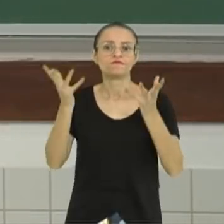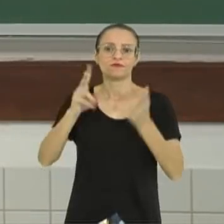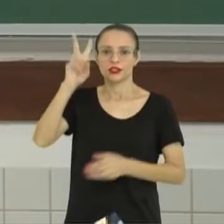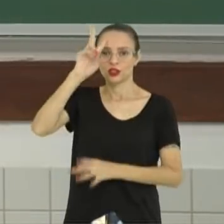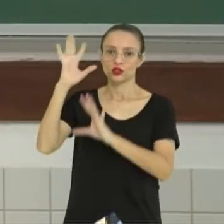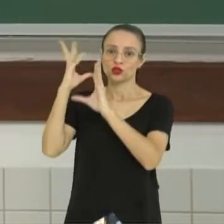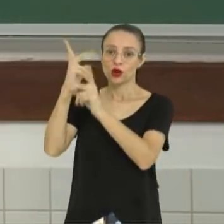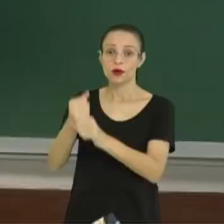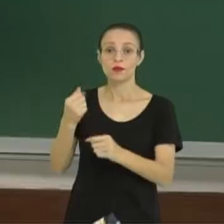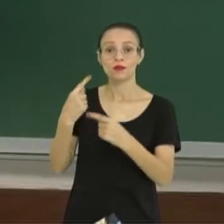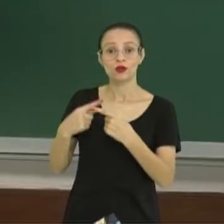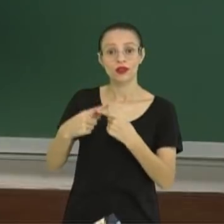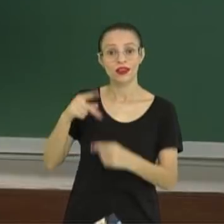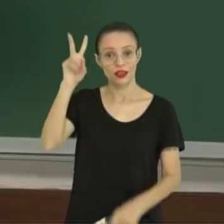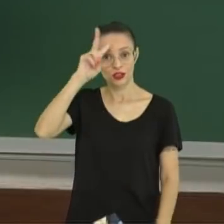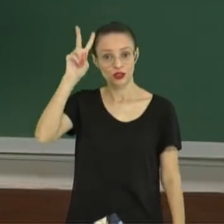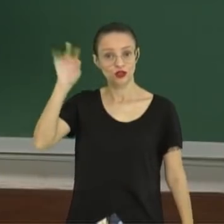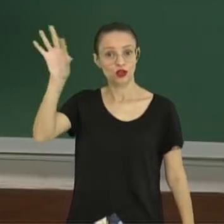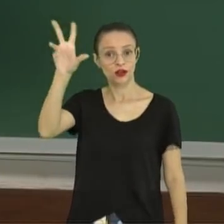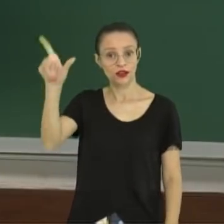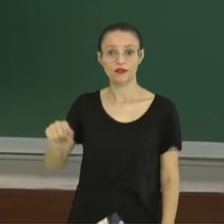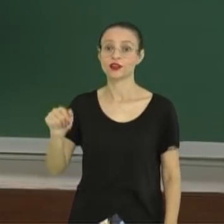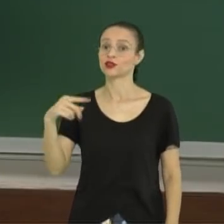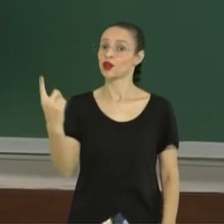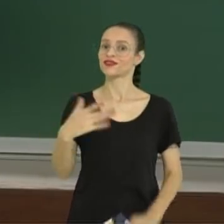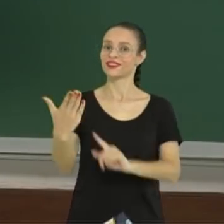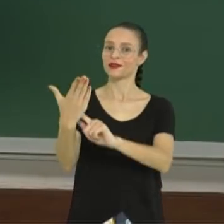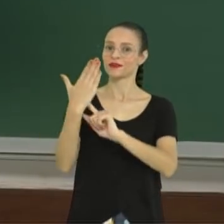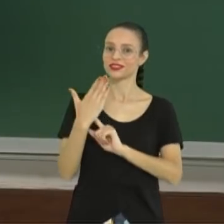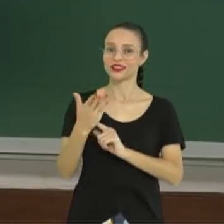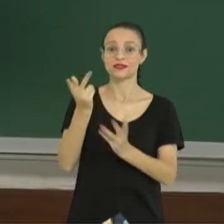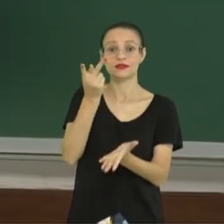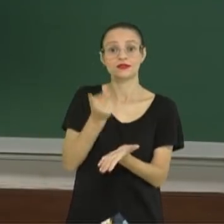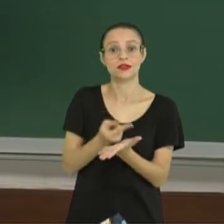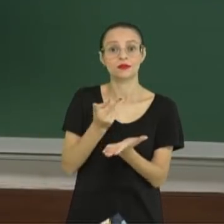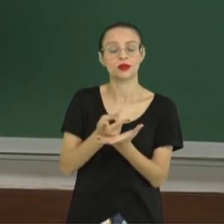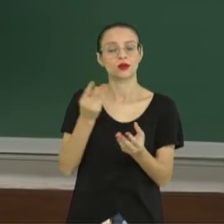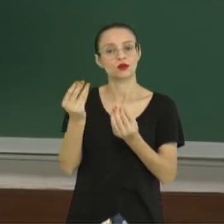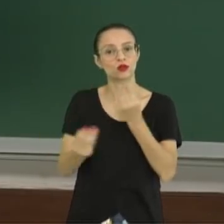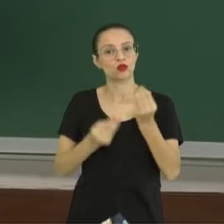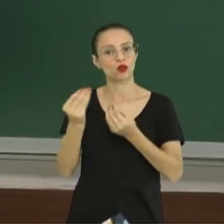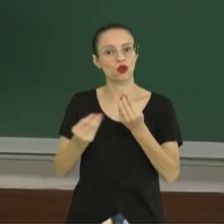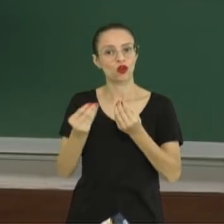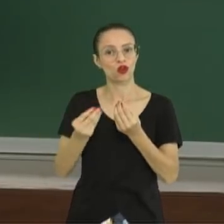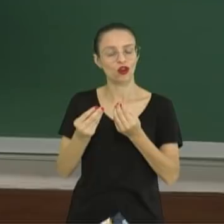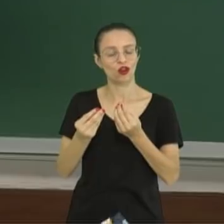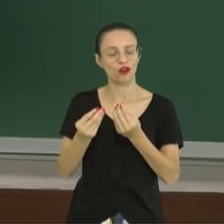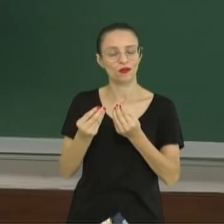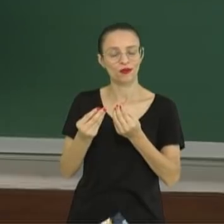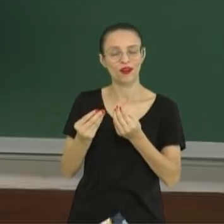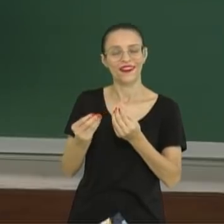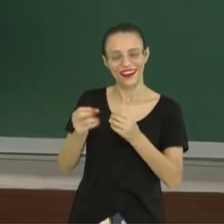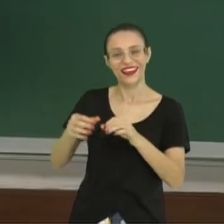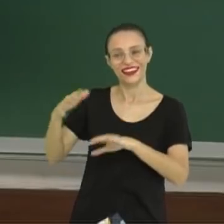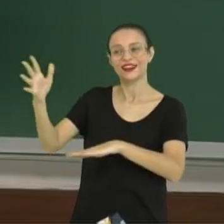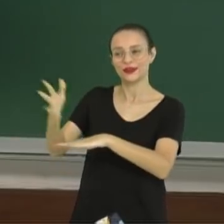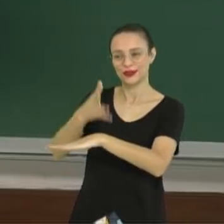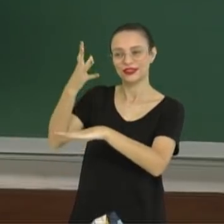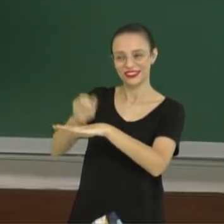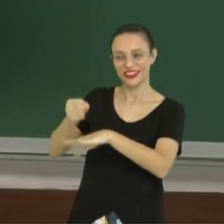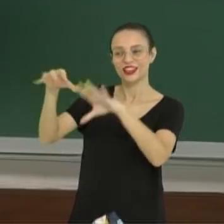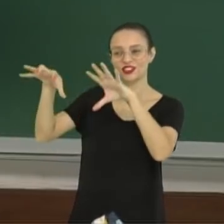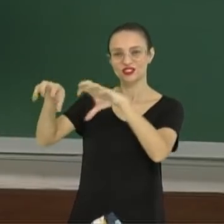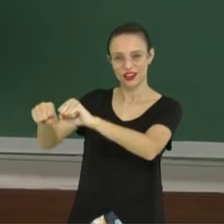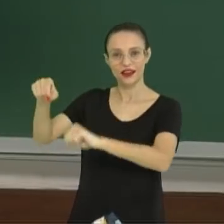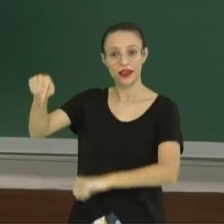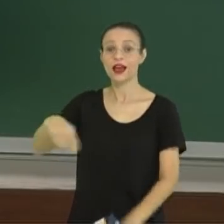da África nos é contada, nos é apresentada sempre, né, apenas com a chegada do colonizador. Aqui no Brasil aconteceu